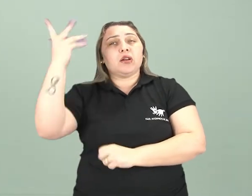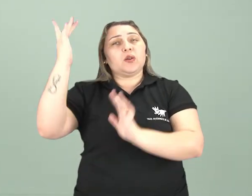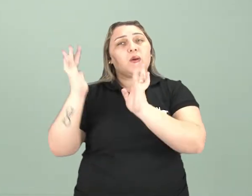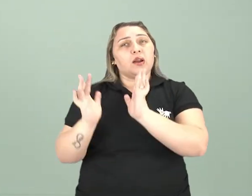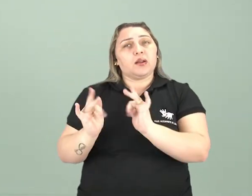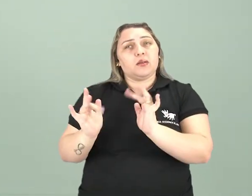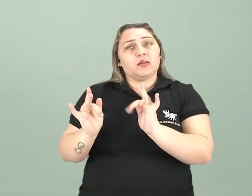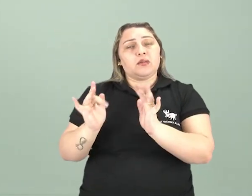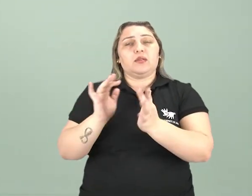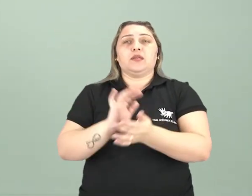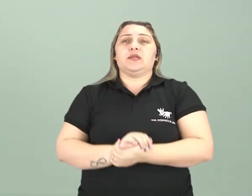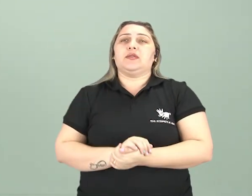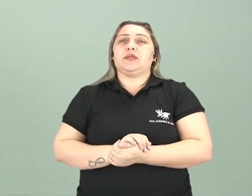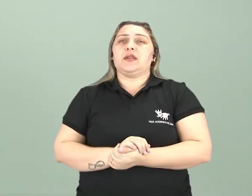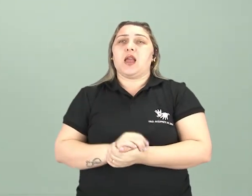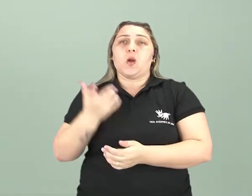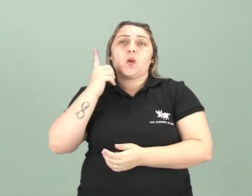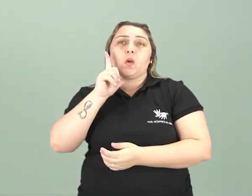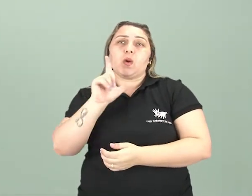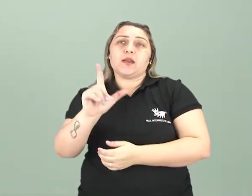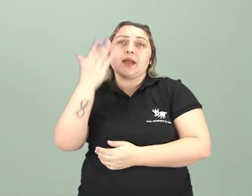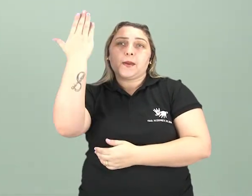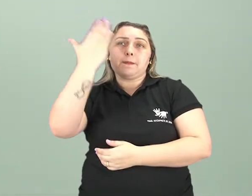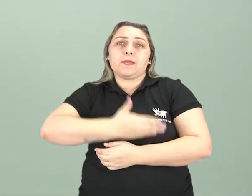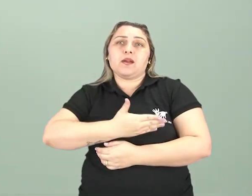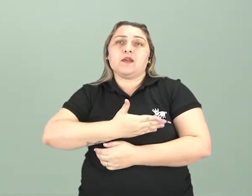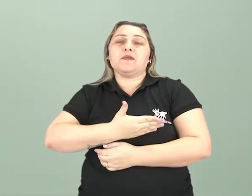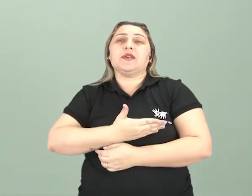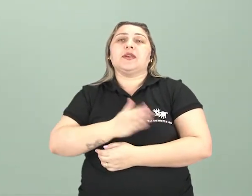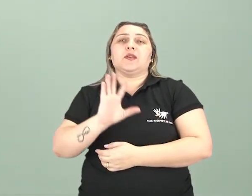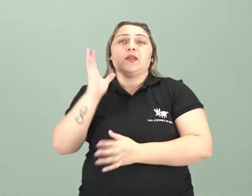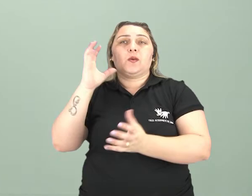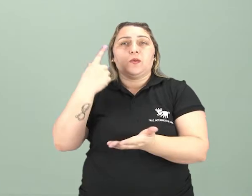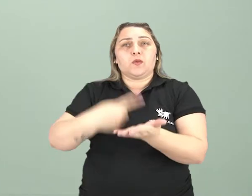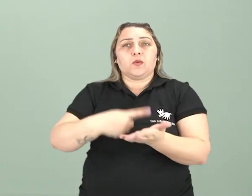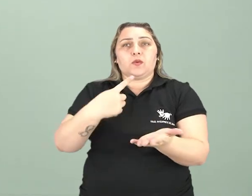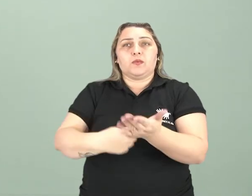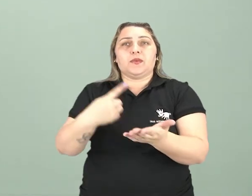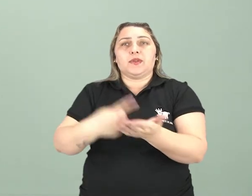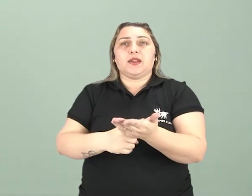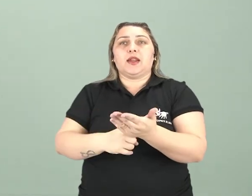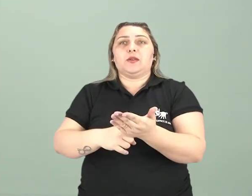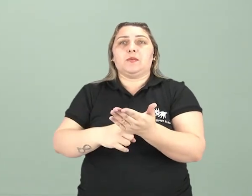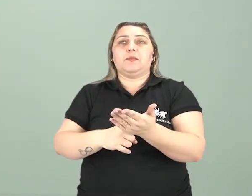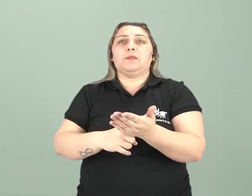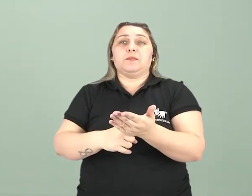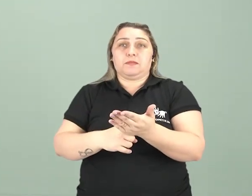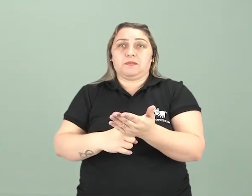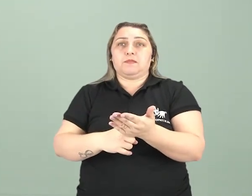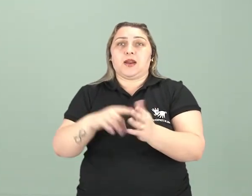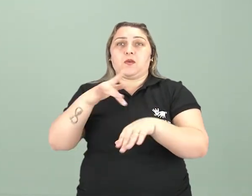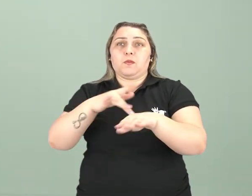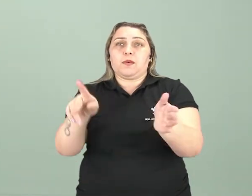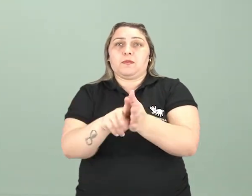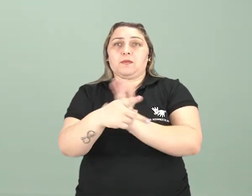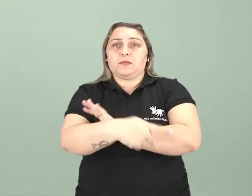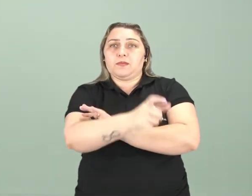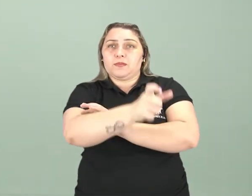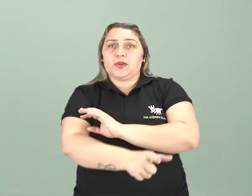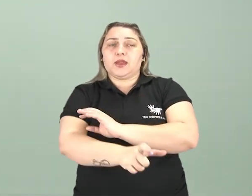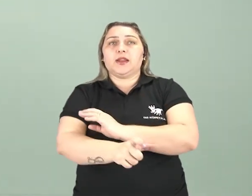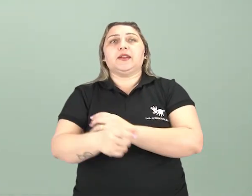polícia e começa a investigar, saber o que foi que aconteceu. E aí coleta provas de que aconteceu uma